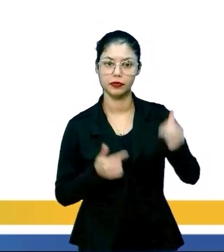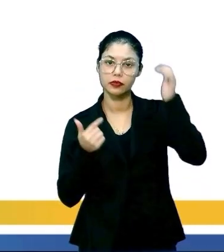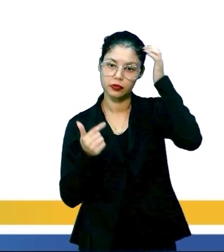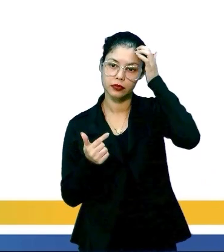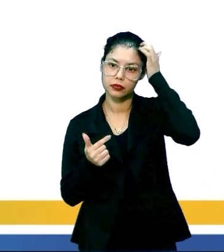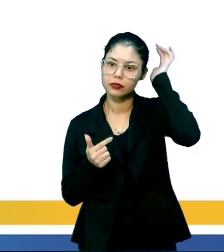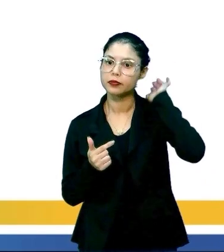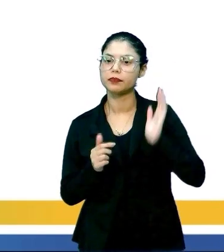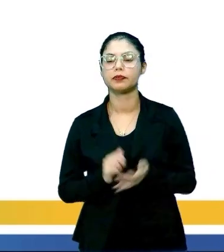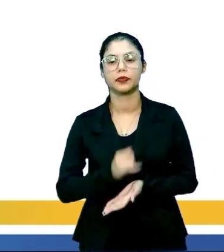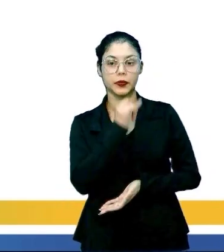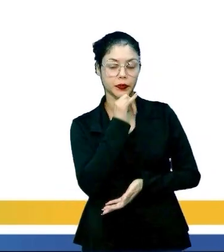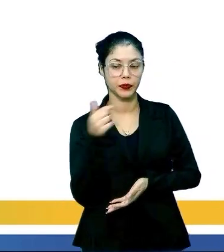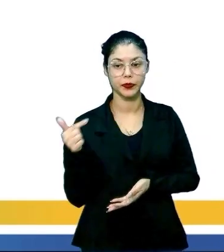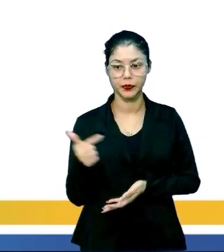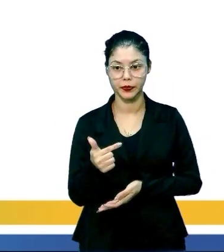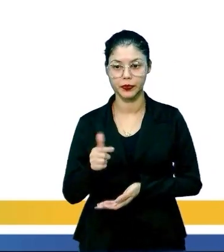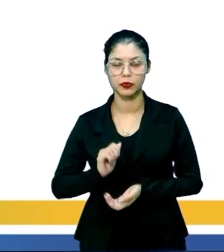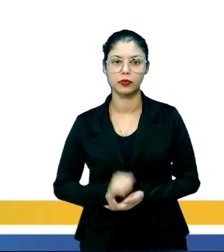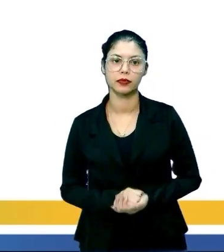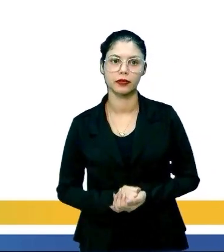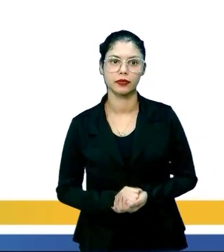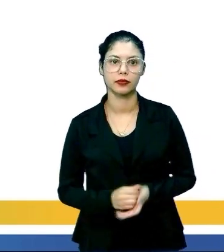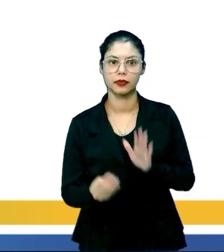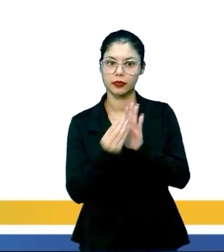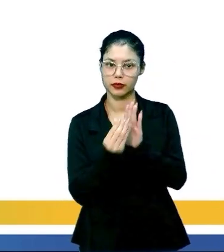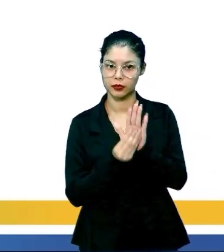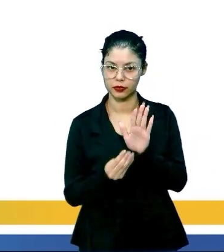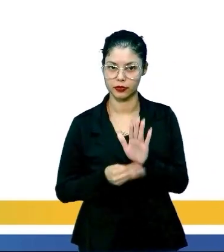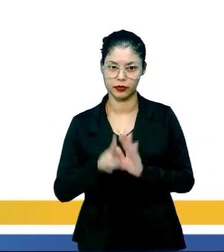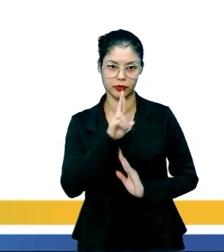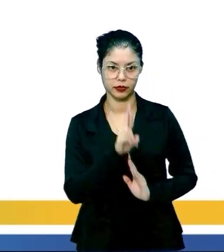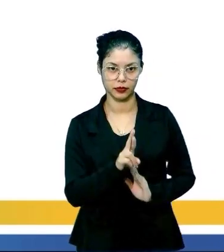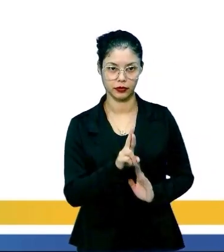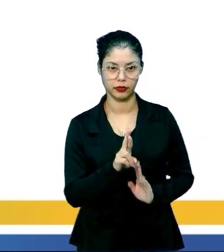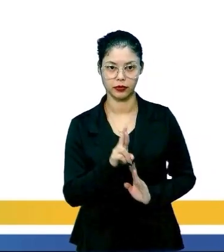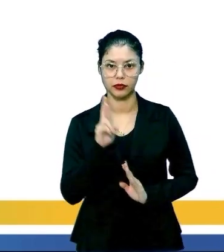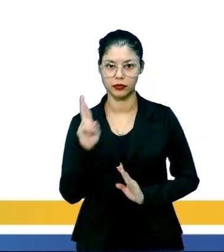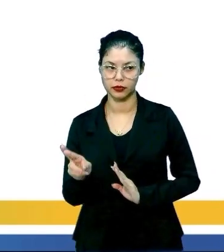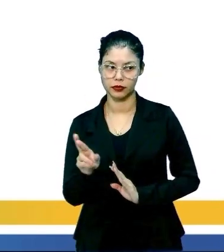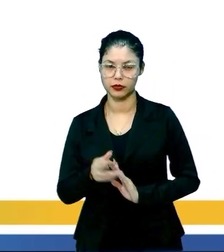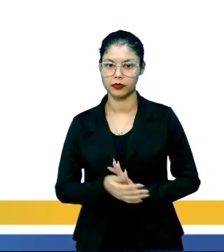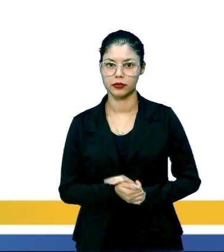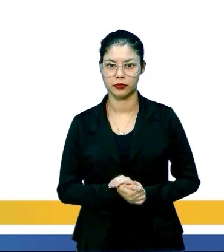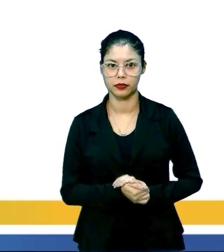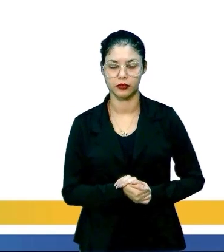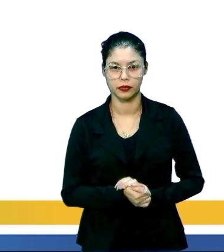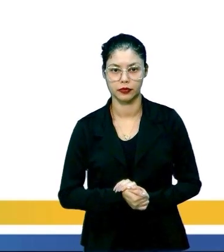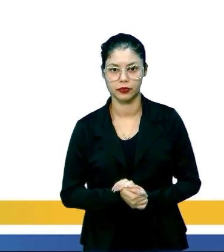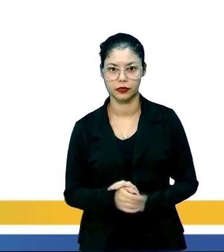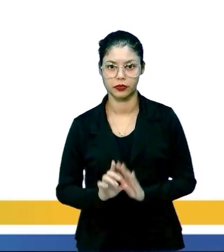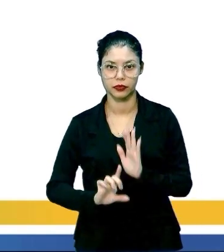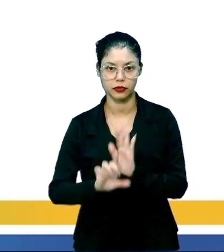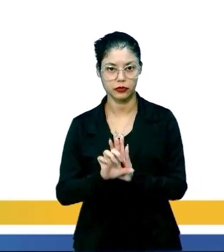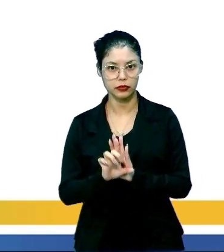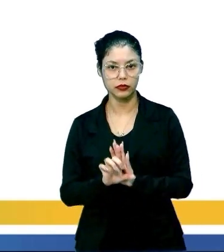Vejamos aqui um outro exemplo. Dada a função de f, tá? De r, então